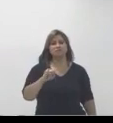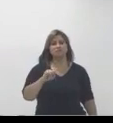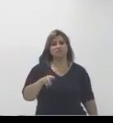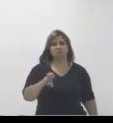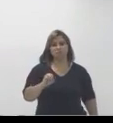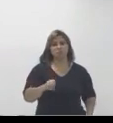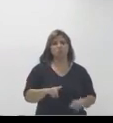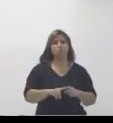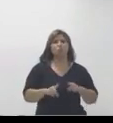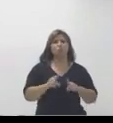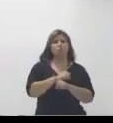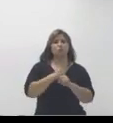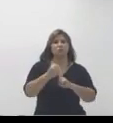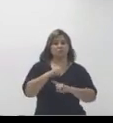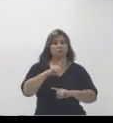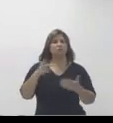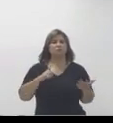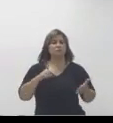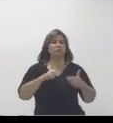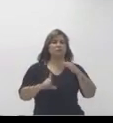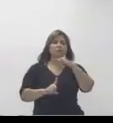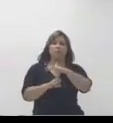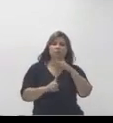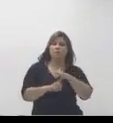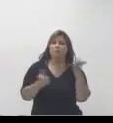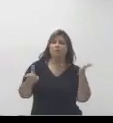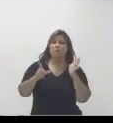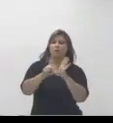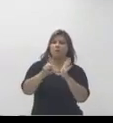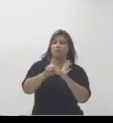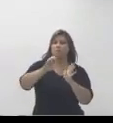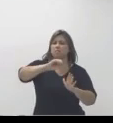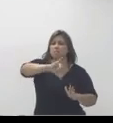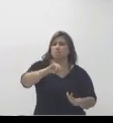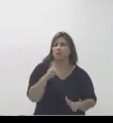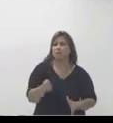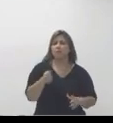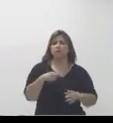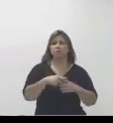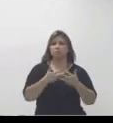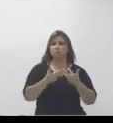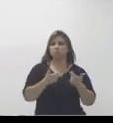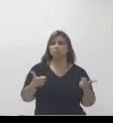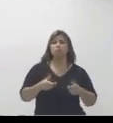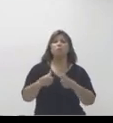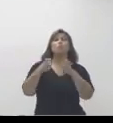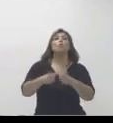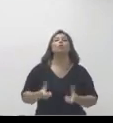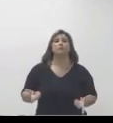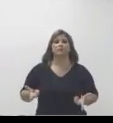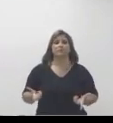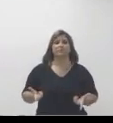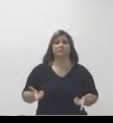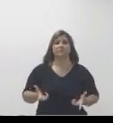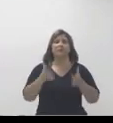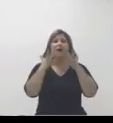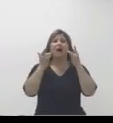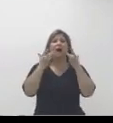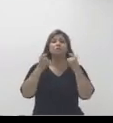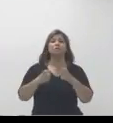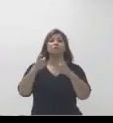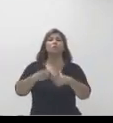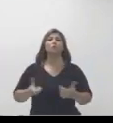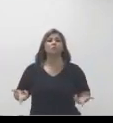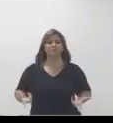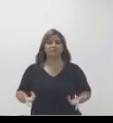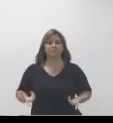feiras hoje tem lojas exposições eventos mais longe para participar na exposição de arte nós